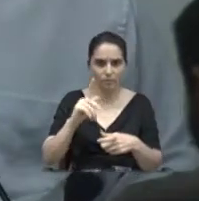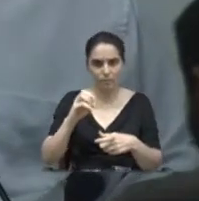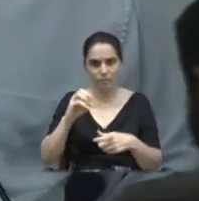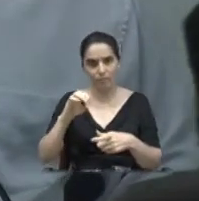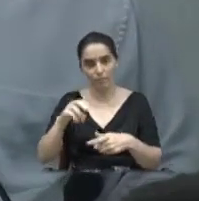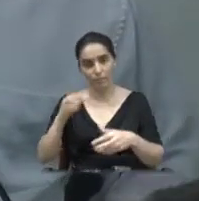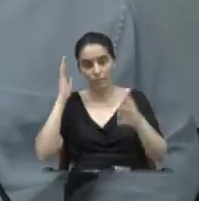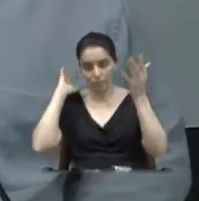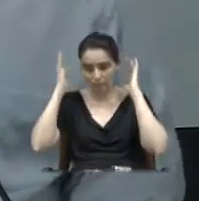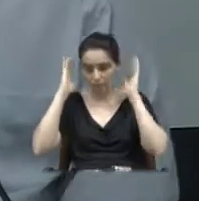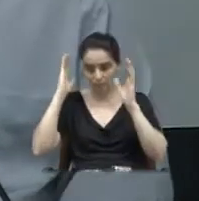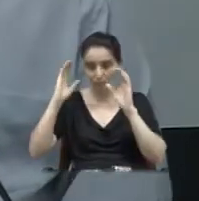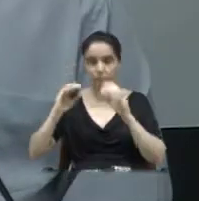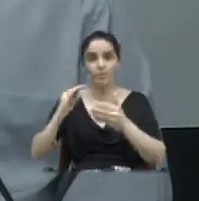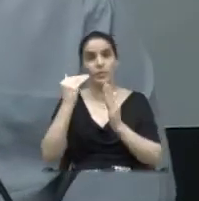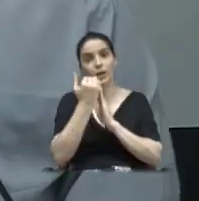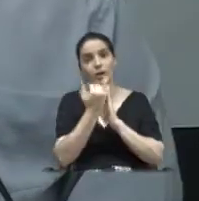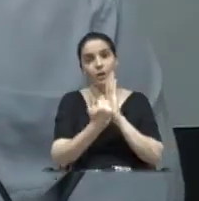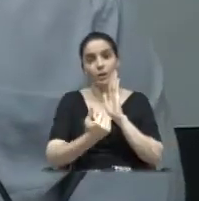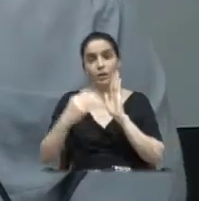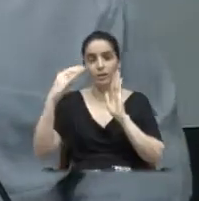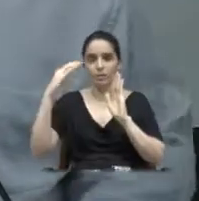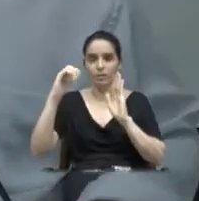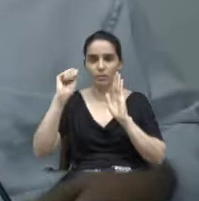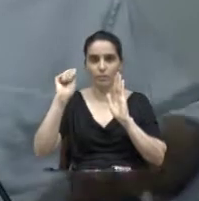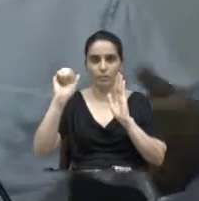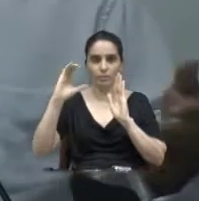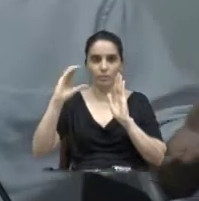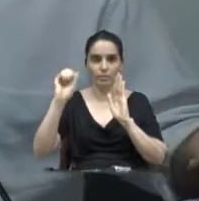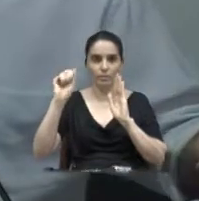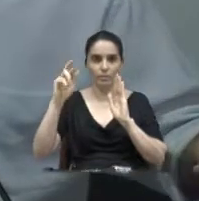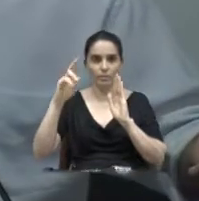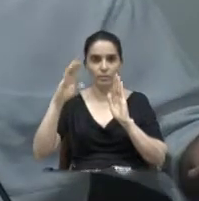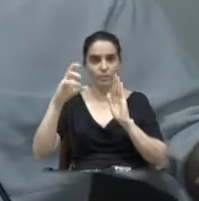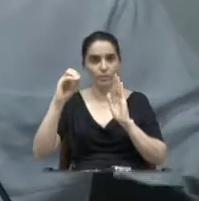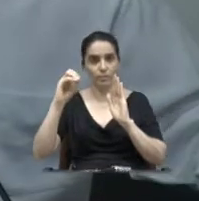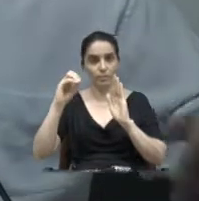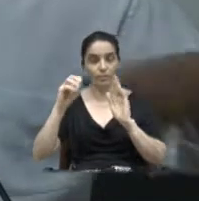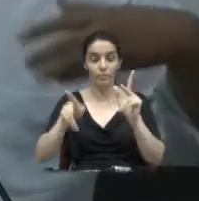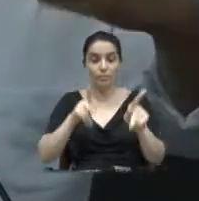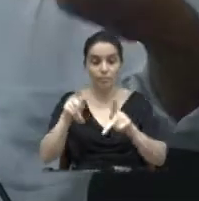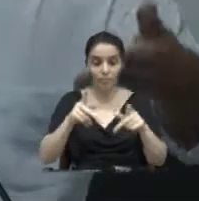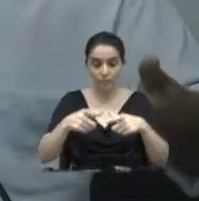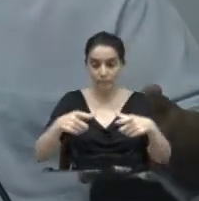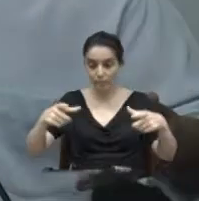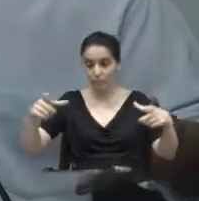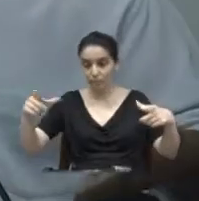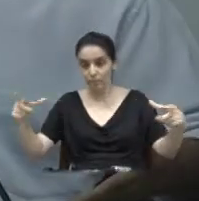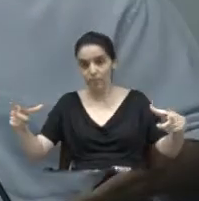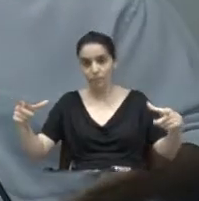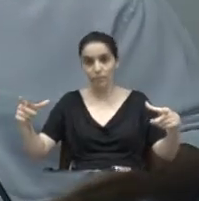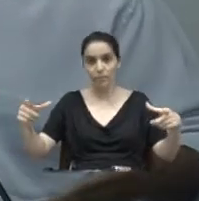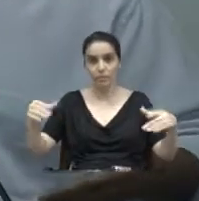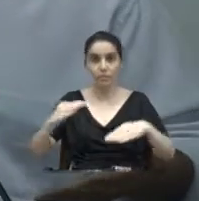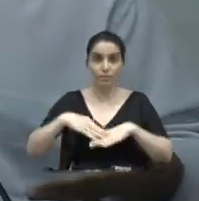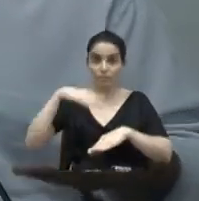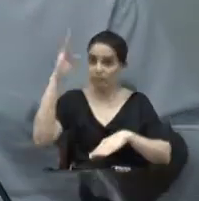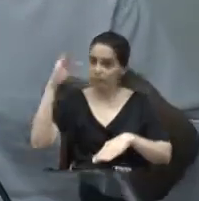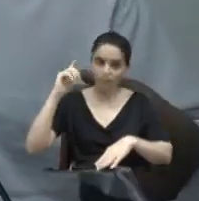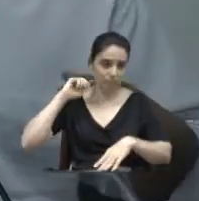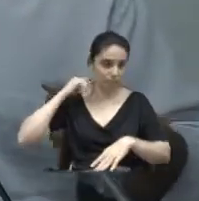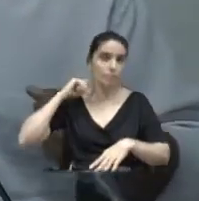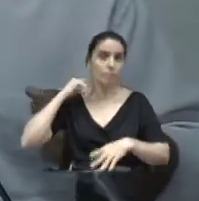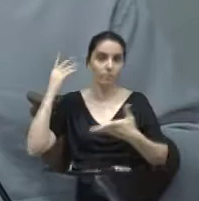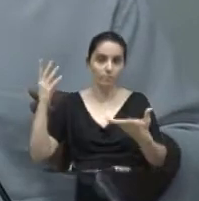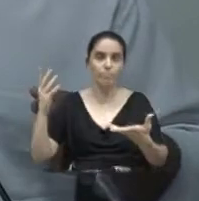cacareco. Então, a gente vê que quanto mais aumenta a população, mais aumenta a demanda de descarte de lixo. E eu acho que isso tem